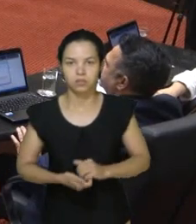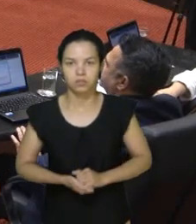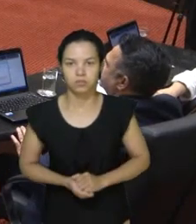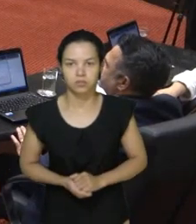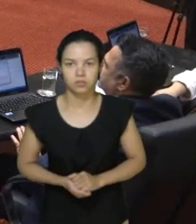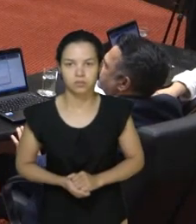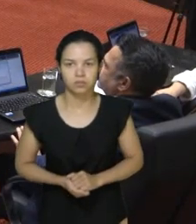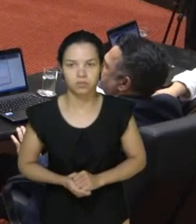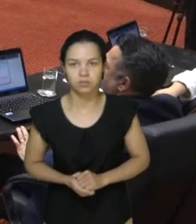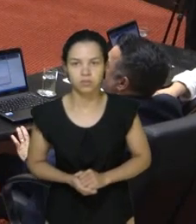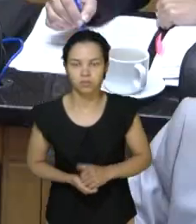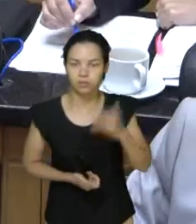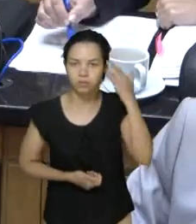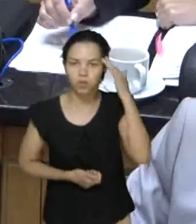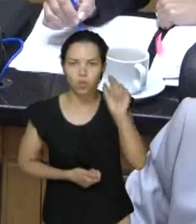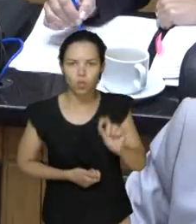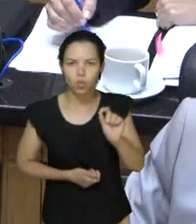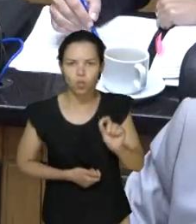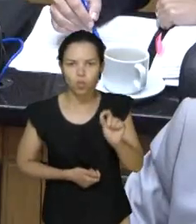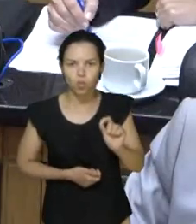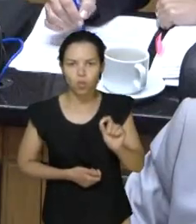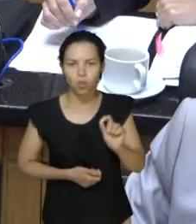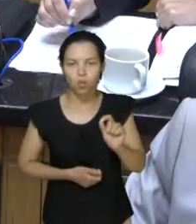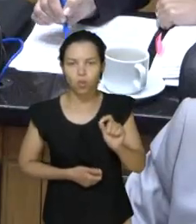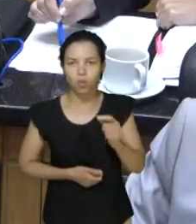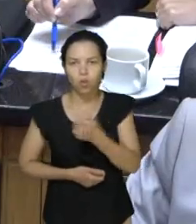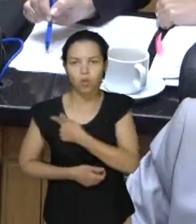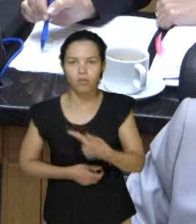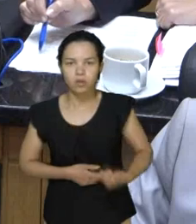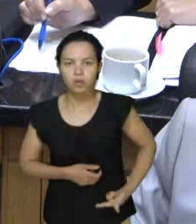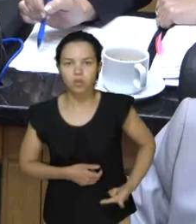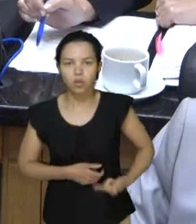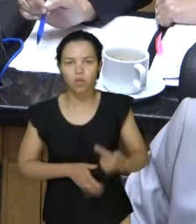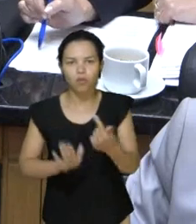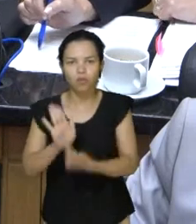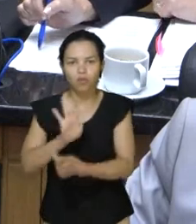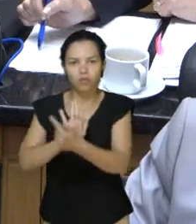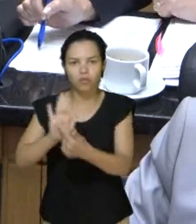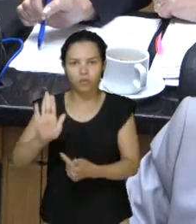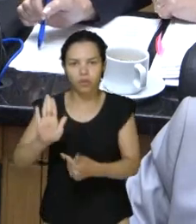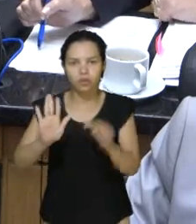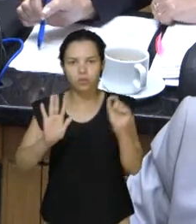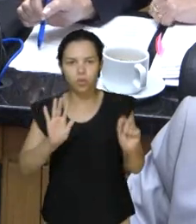eu não entendi muito bem o que, que o governador vetou. Se é possível esclarecer.